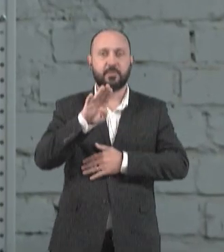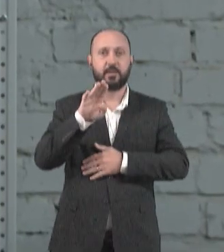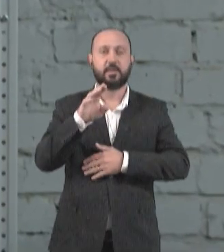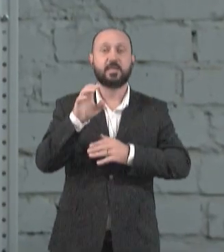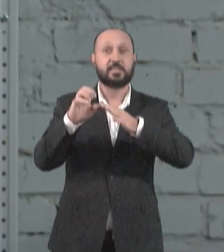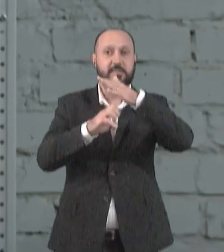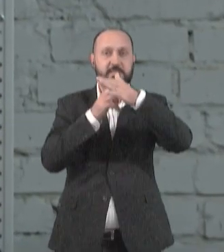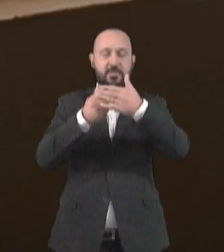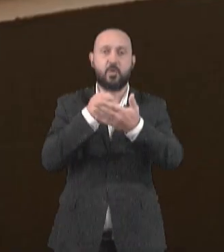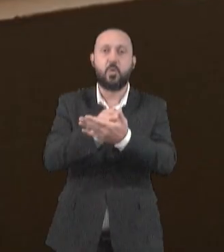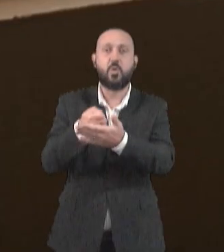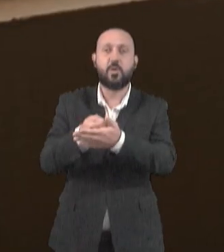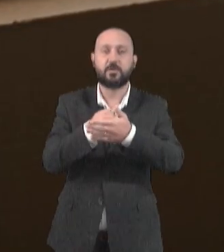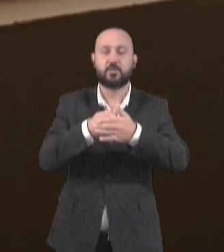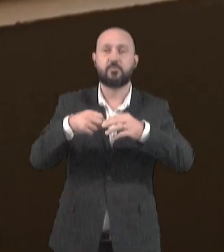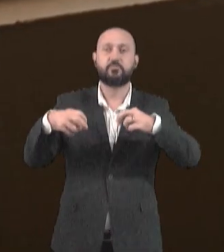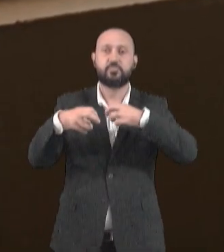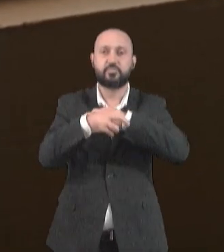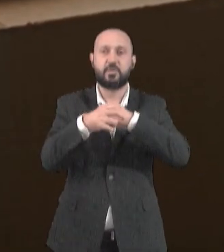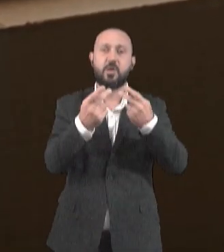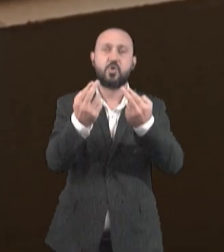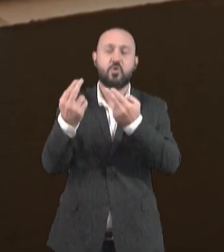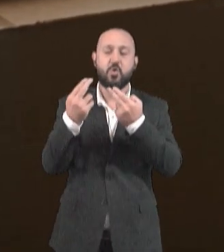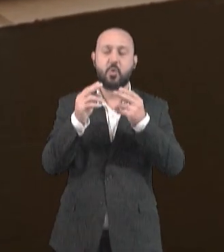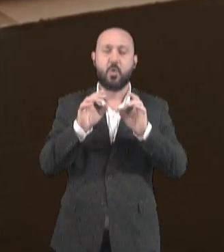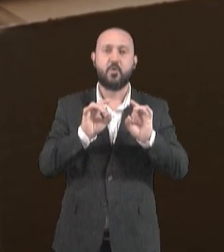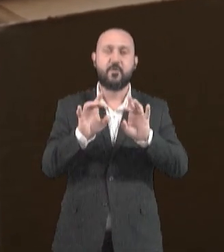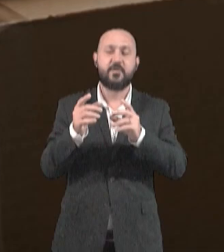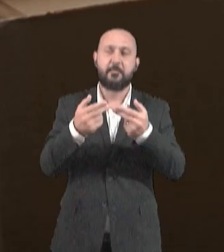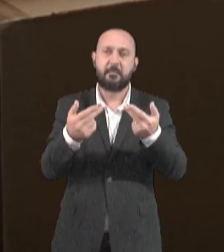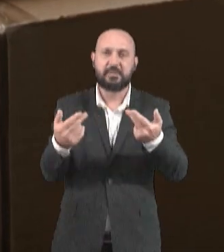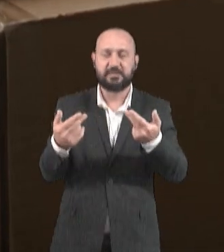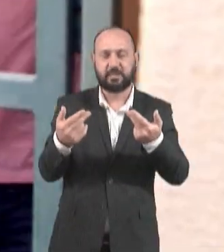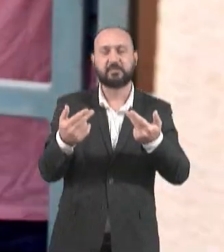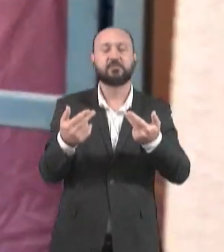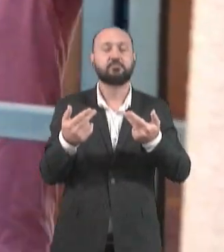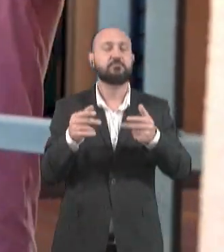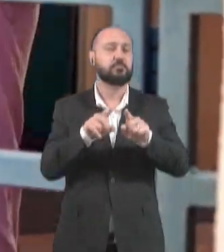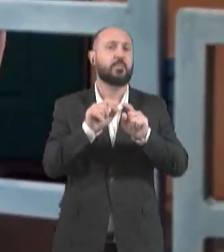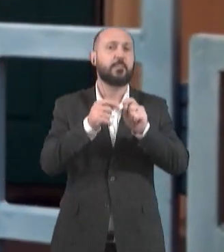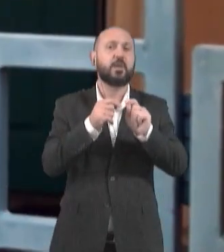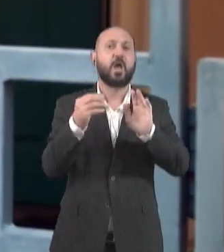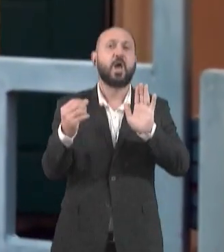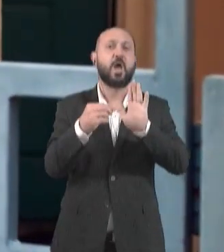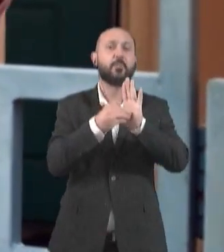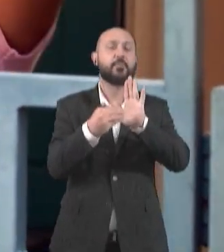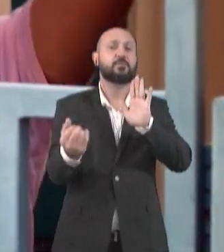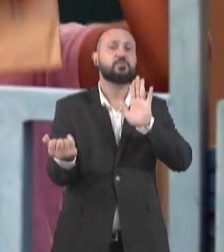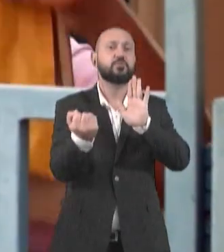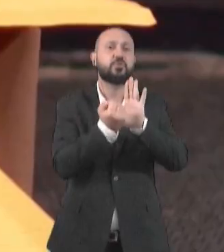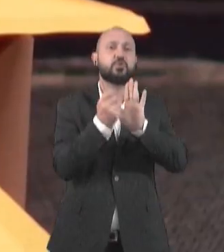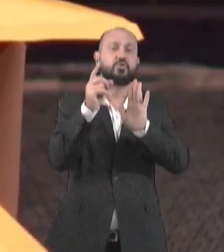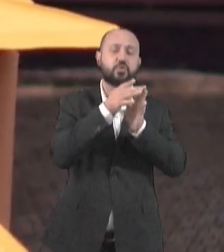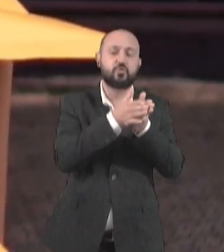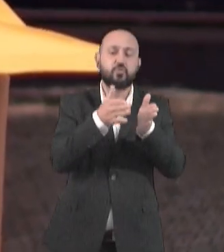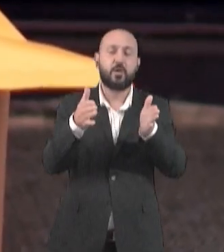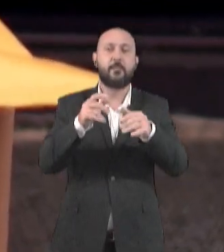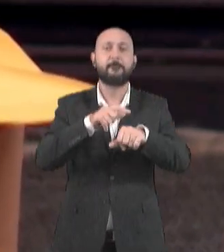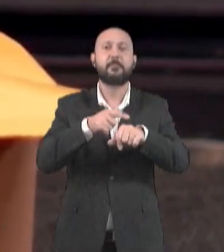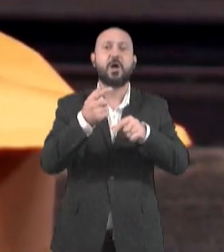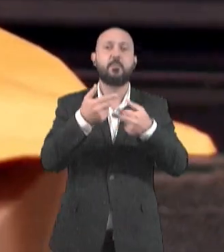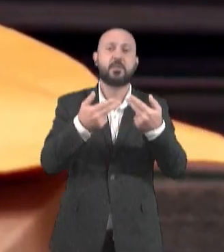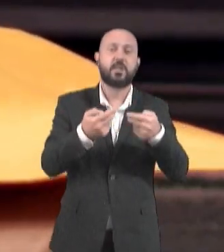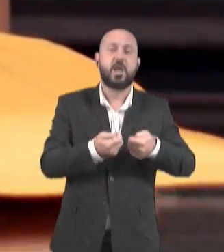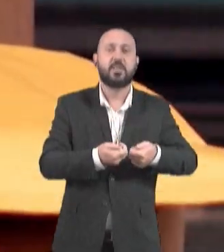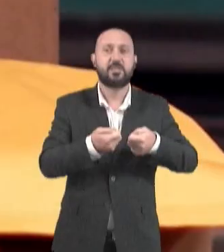obriga empresas transportadoras, assim como fornecedores de bens e serviços, a fixar data e turno para